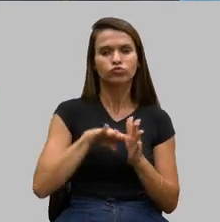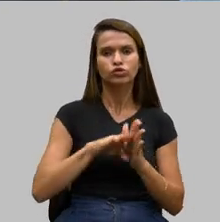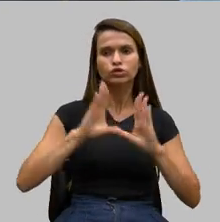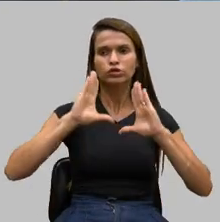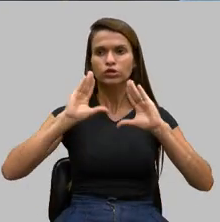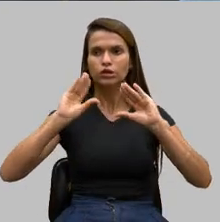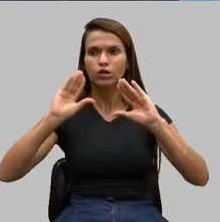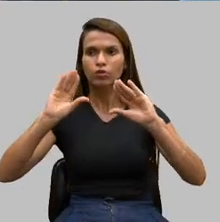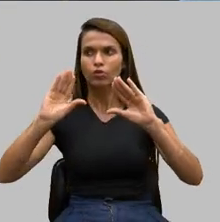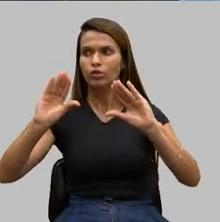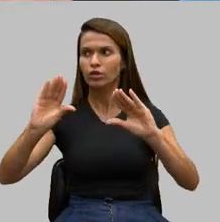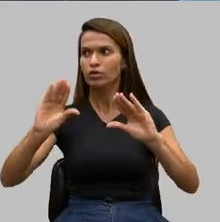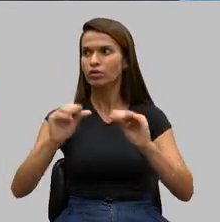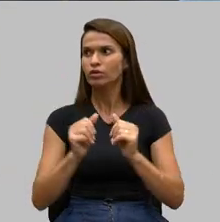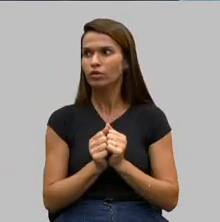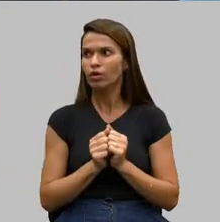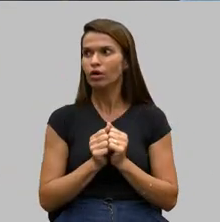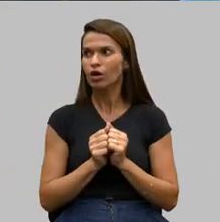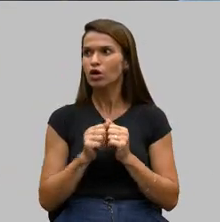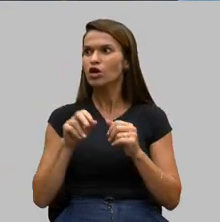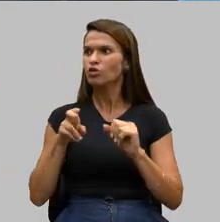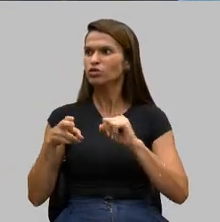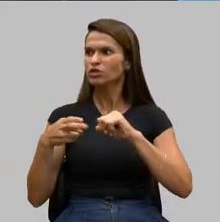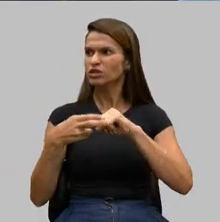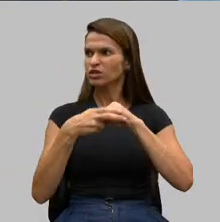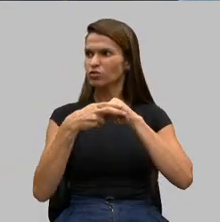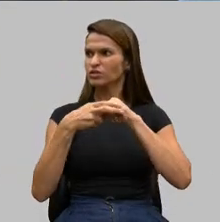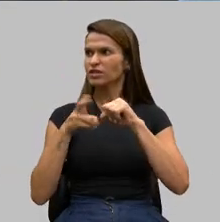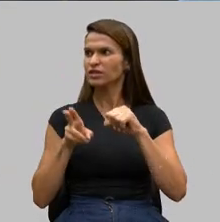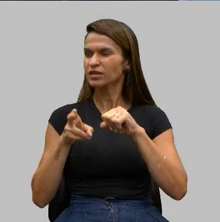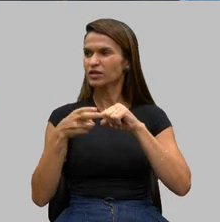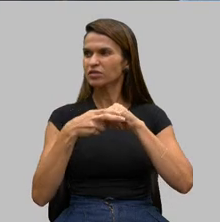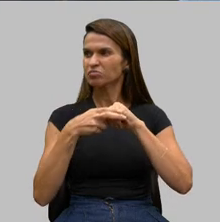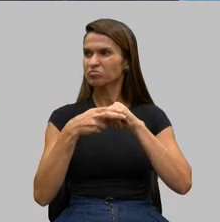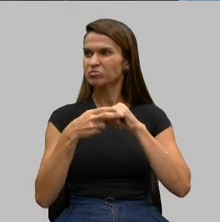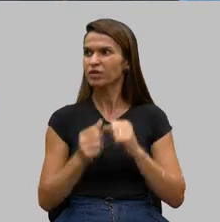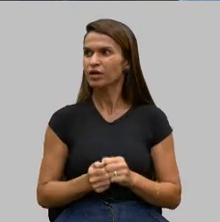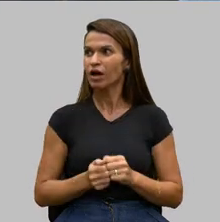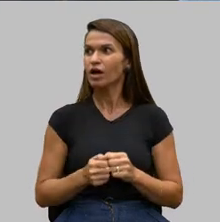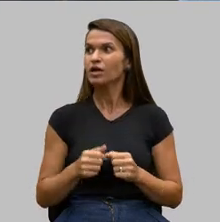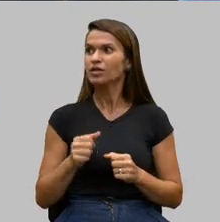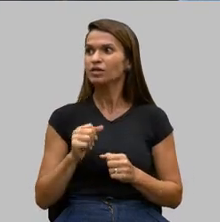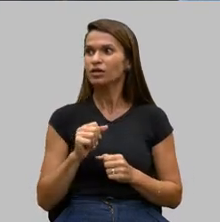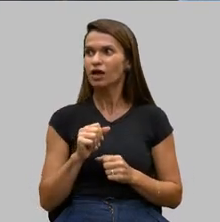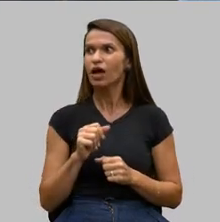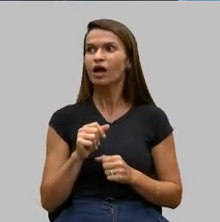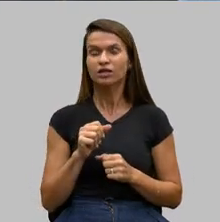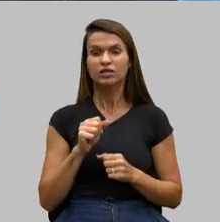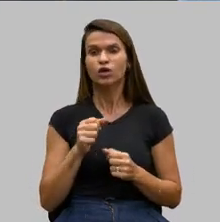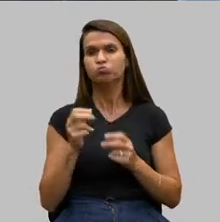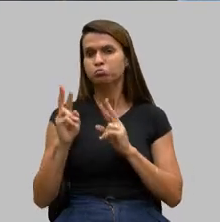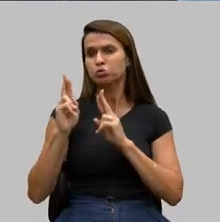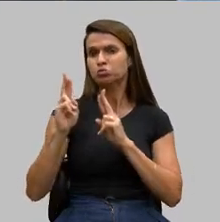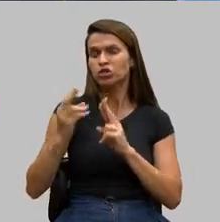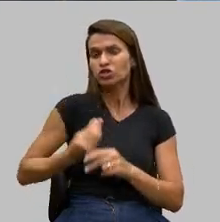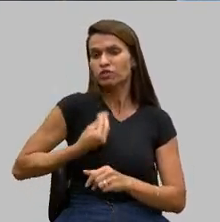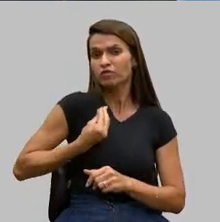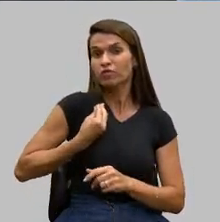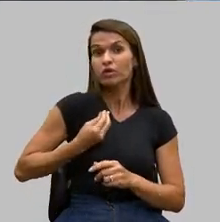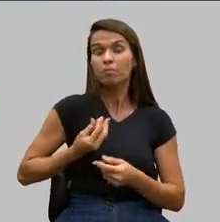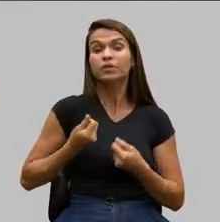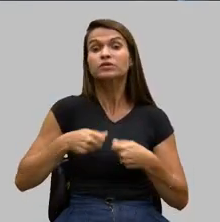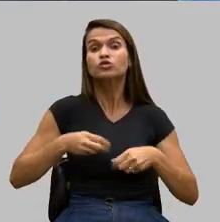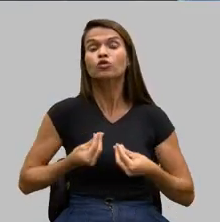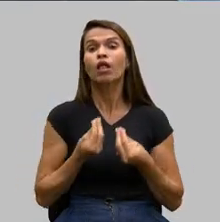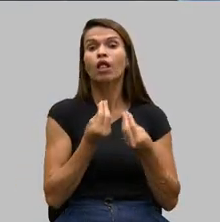80 até 90 algumas até 100 anos e se a gente aumenta a expectativa de vida nós temos que oferecer qualidade